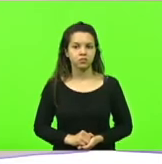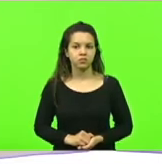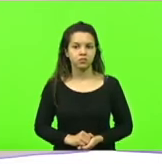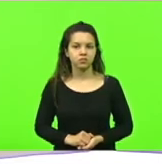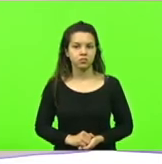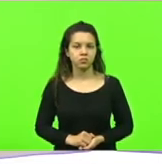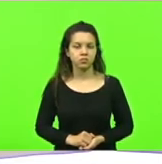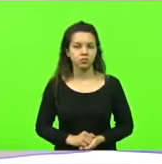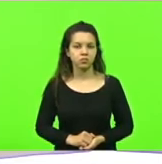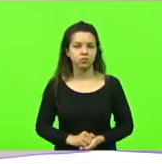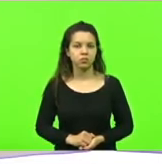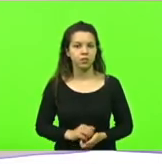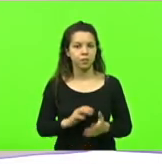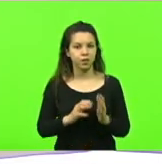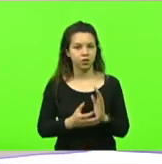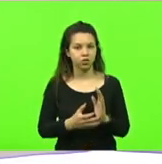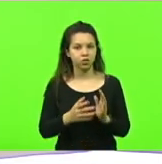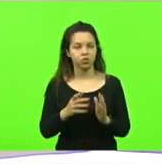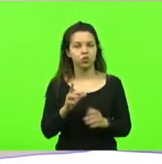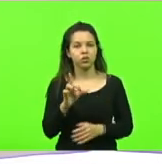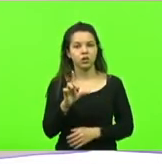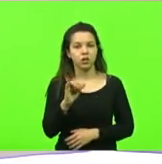Partido Liberal.